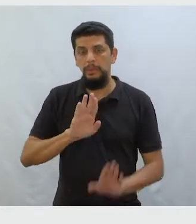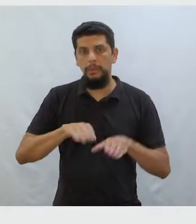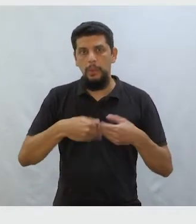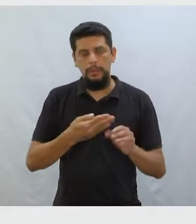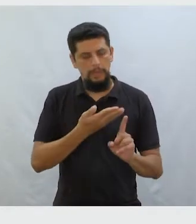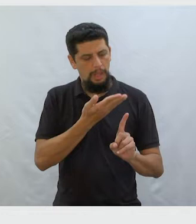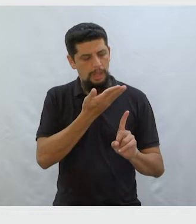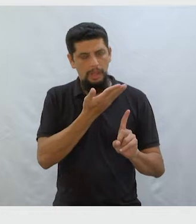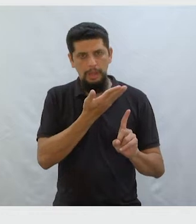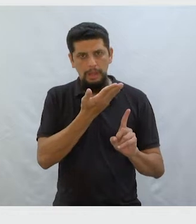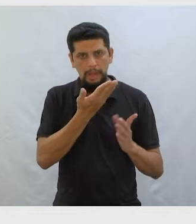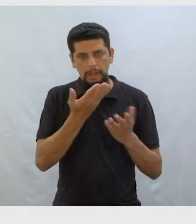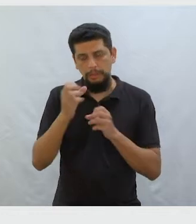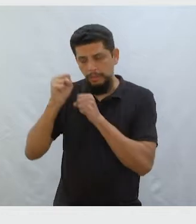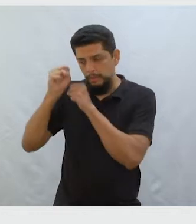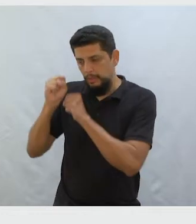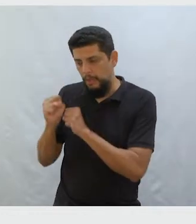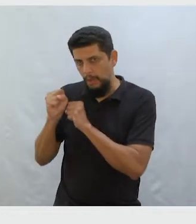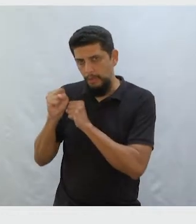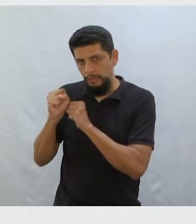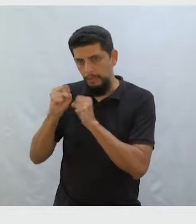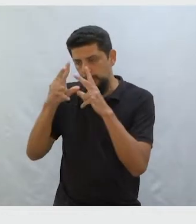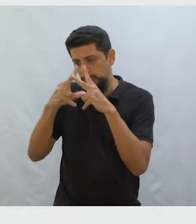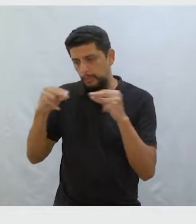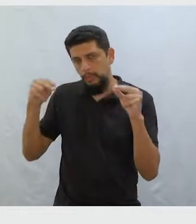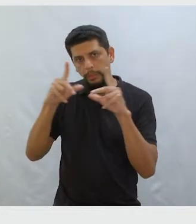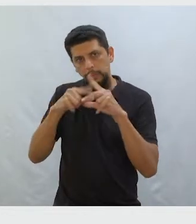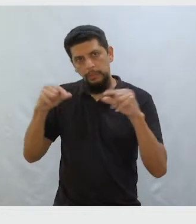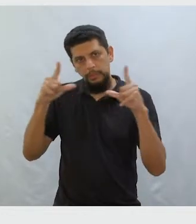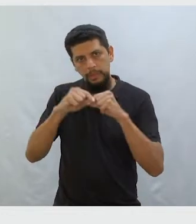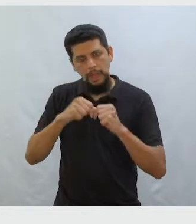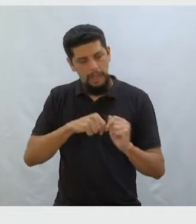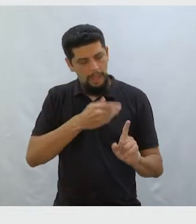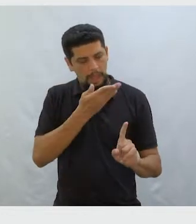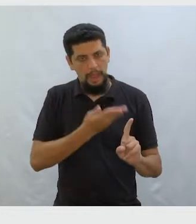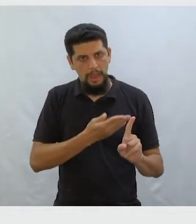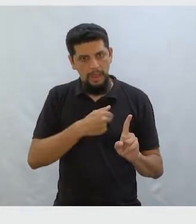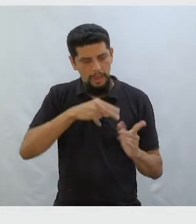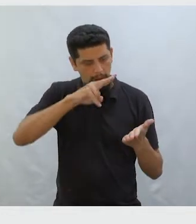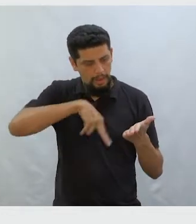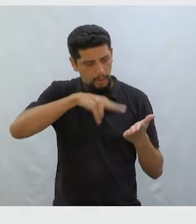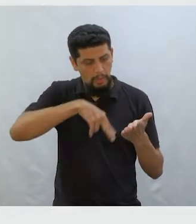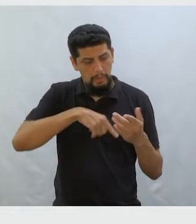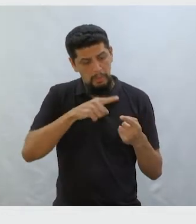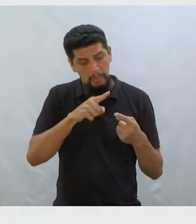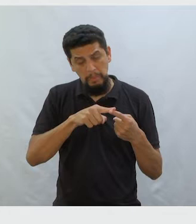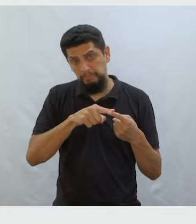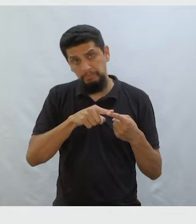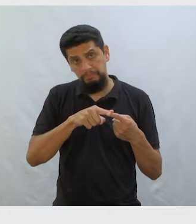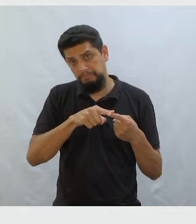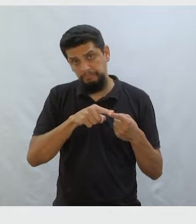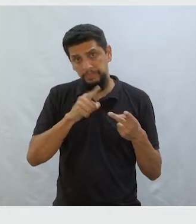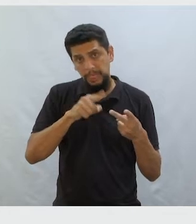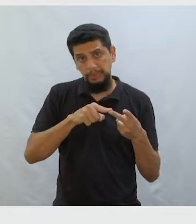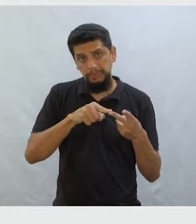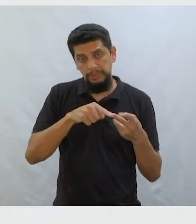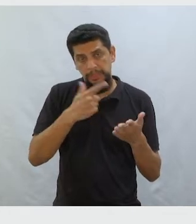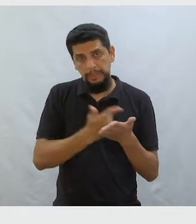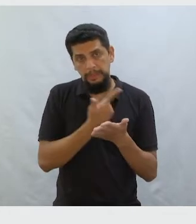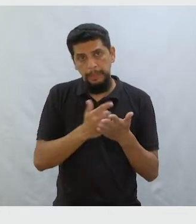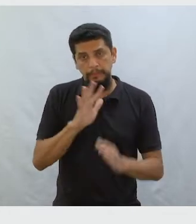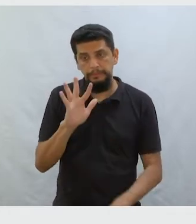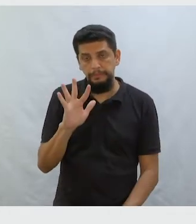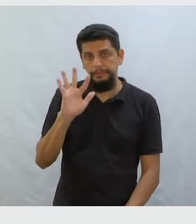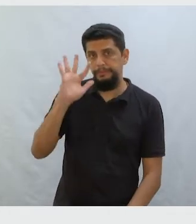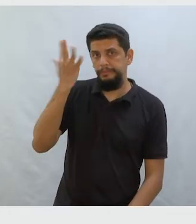enquanto Eles dormem no Japão Pedrinho chegou a ler uma ou duas mas percebeu